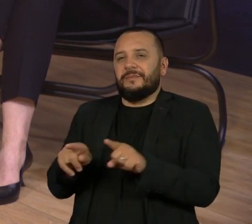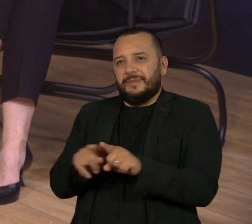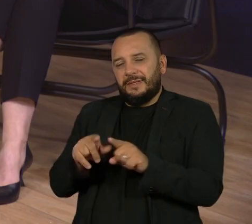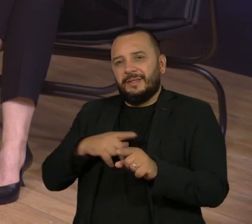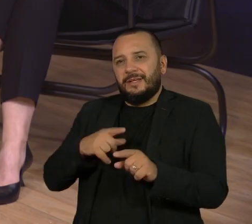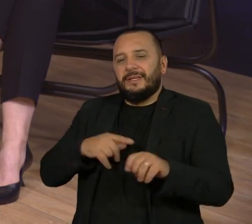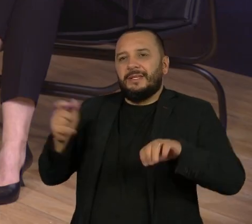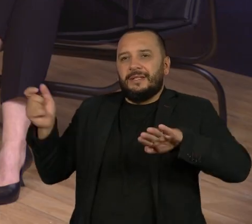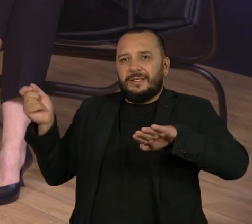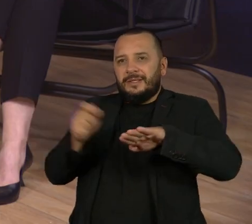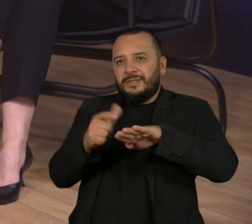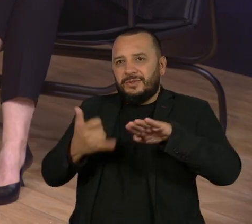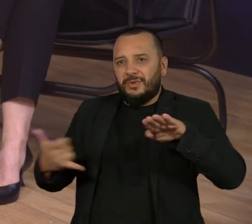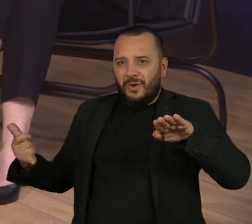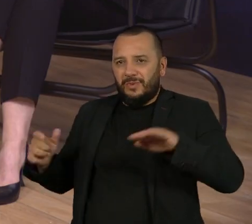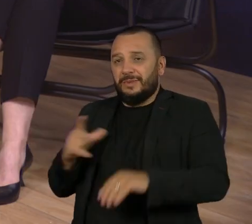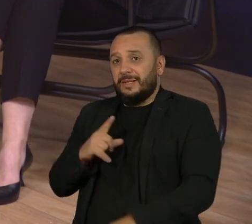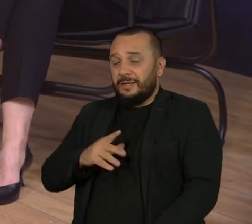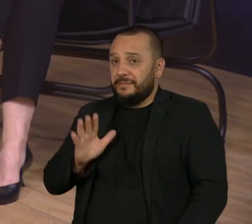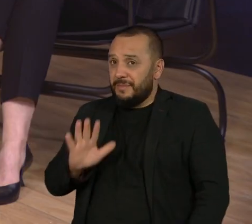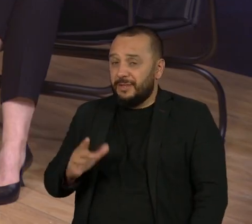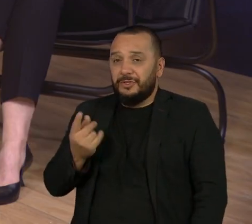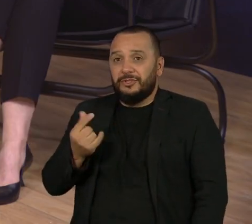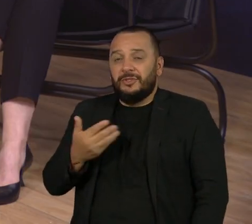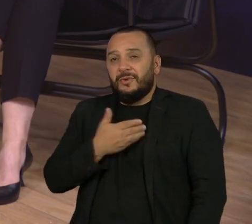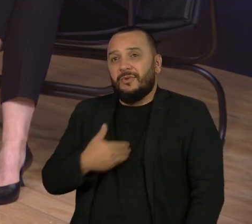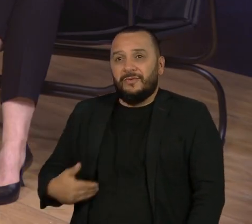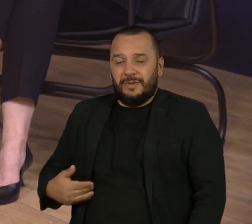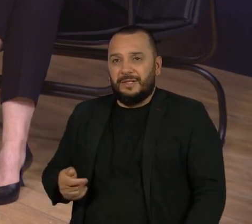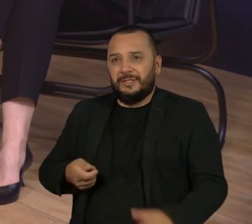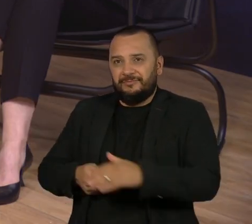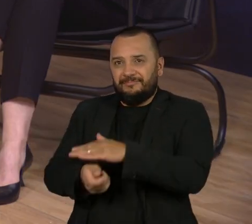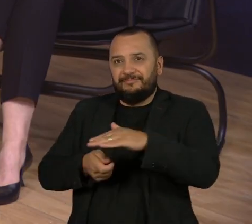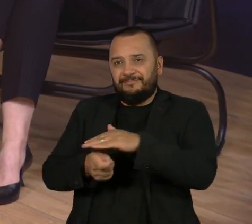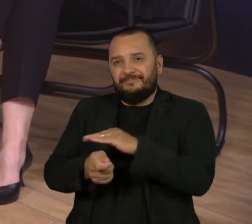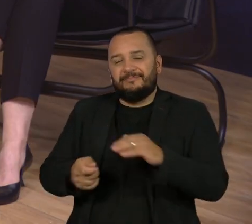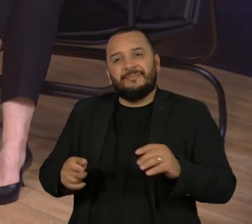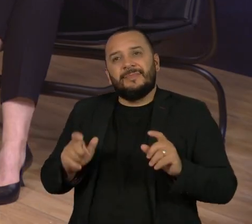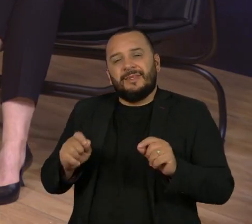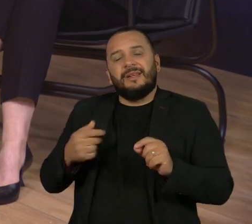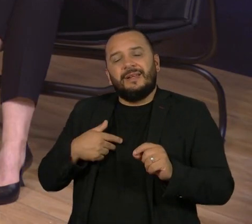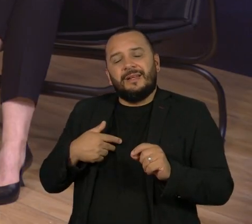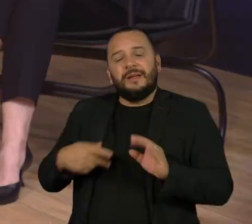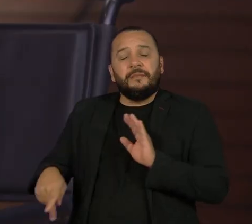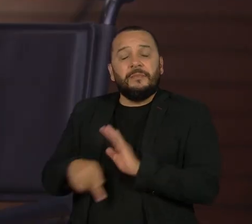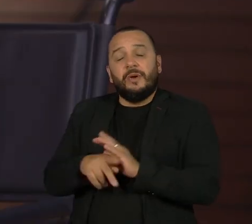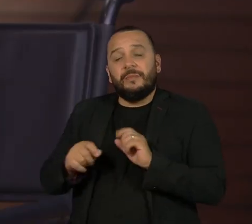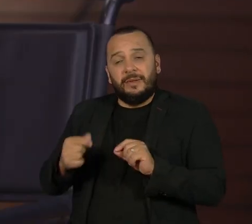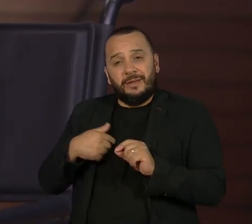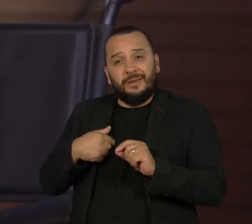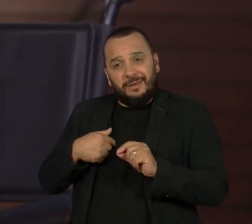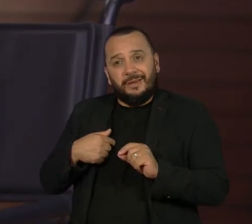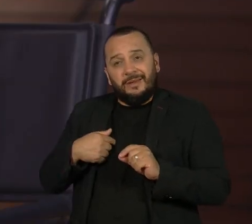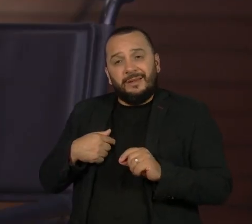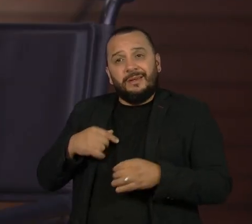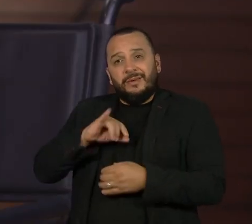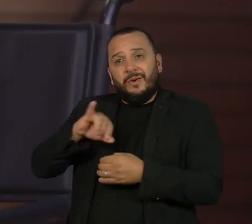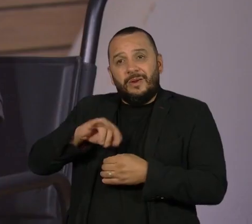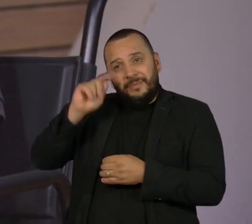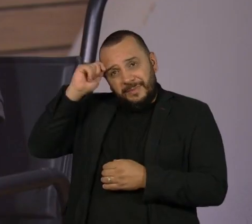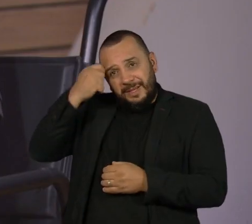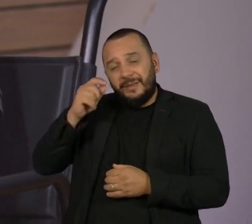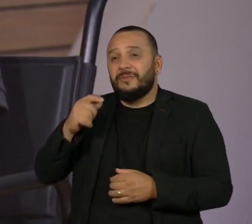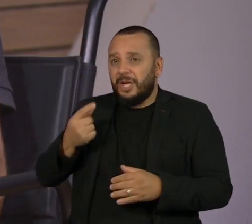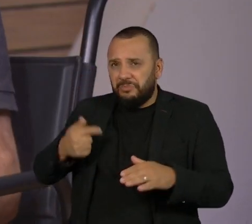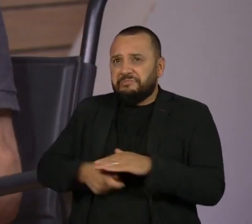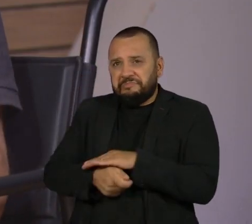solar, mas, por exemplo, o dinheiro que o governo coloca na questão do petróleo ainda é muito grande, é subsídio. O próprio segmento